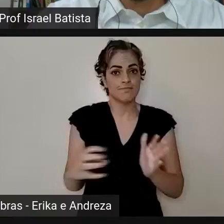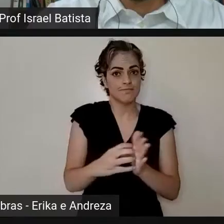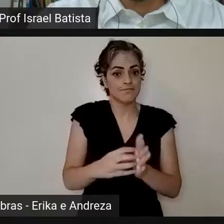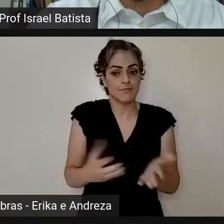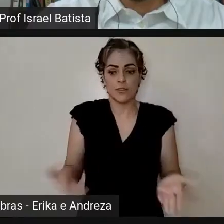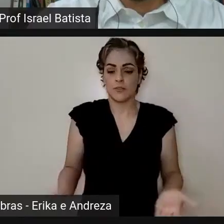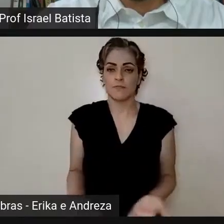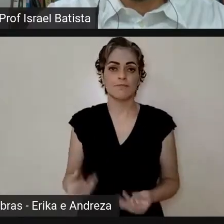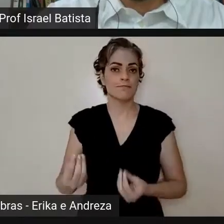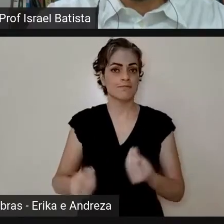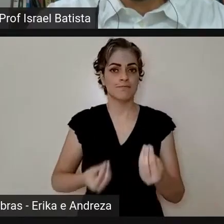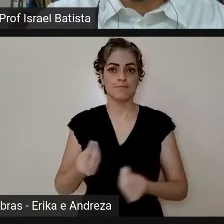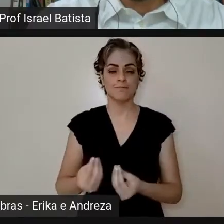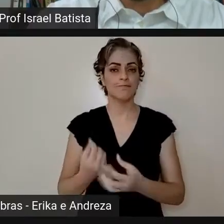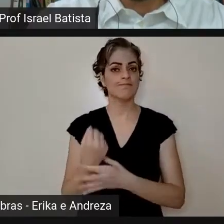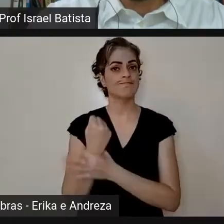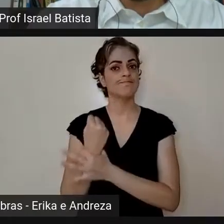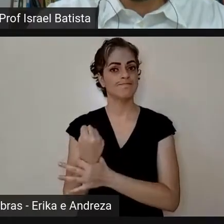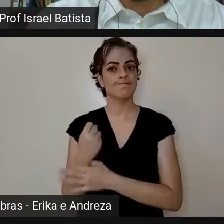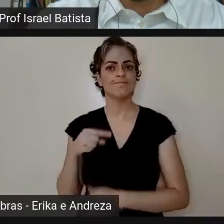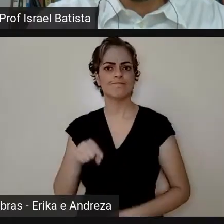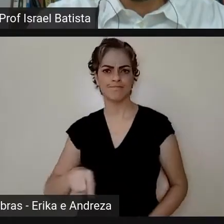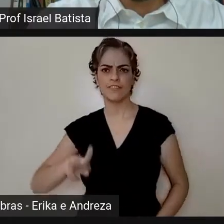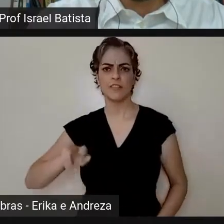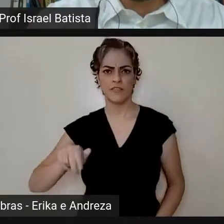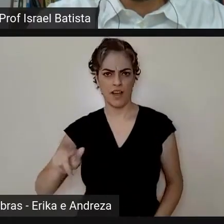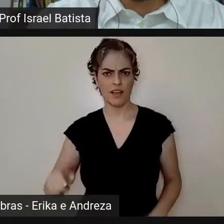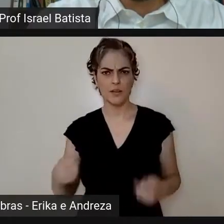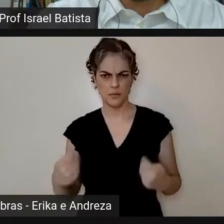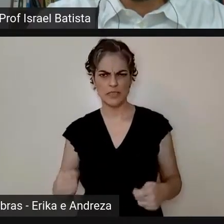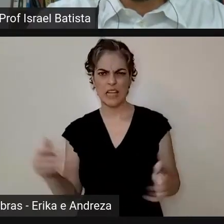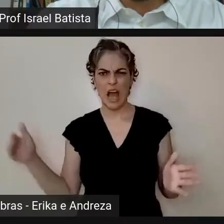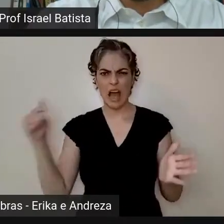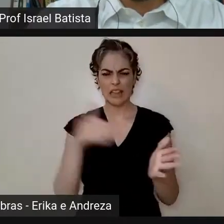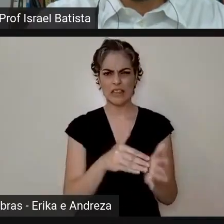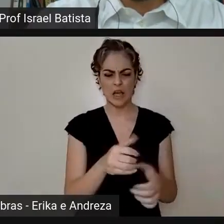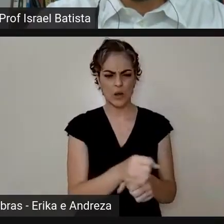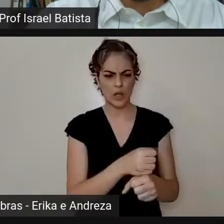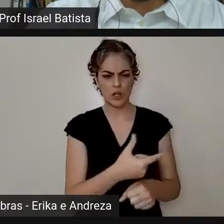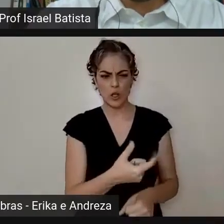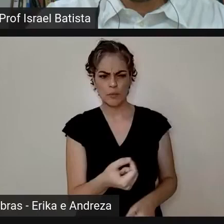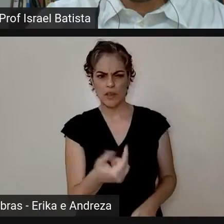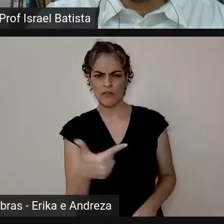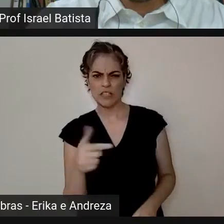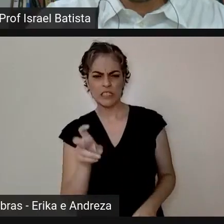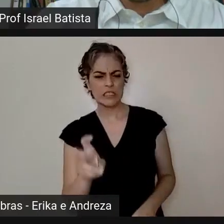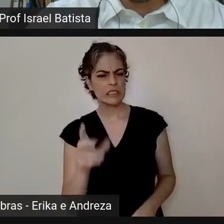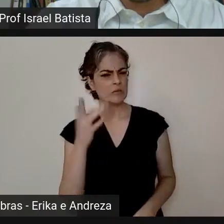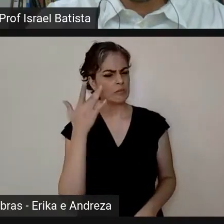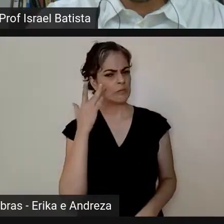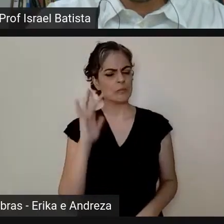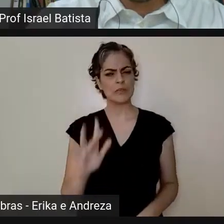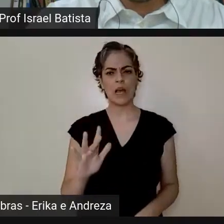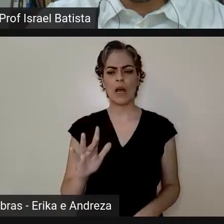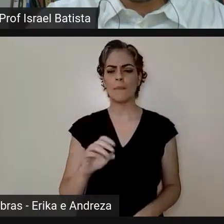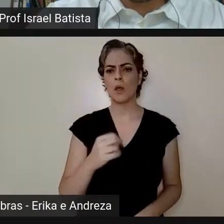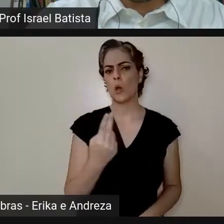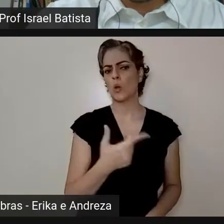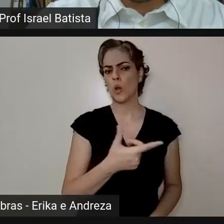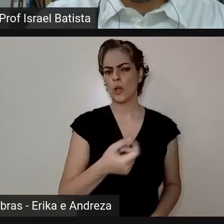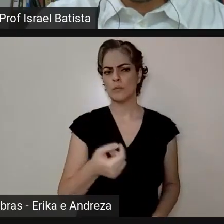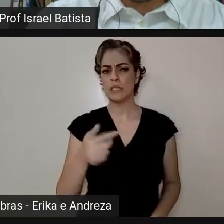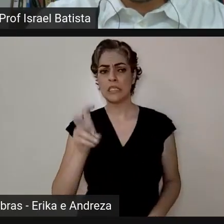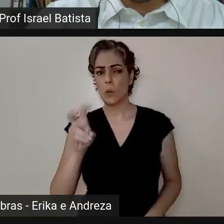único. Que garantia nós temos que essa vaga vai ser necessária em 2025? Em muitos casos, nenhuma. Que dirá em 2050? Então, a